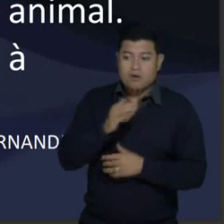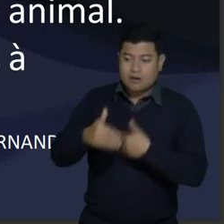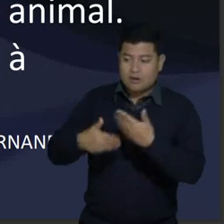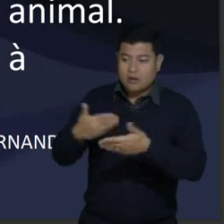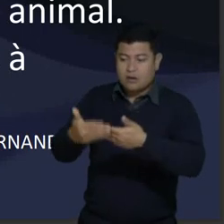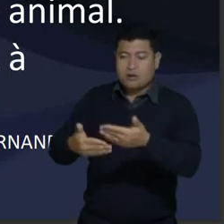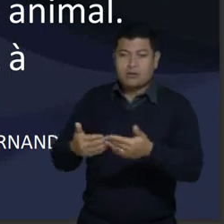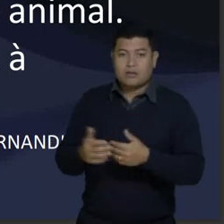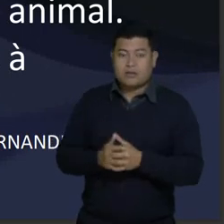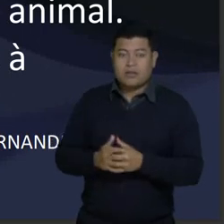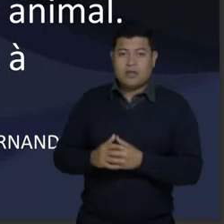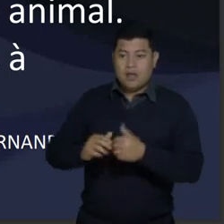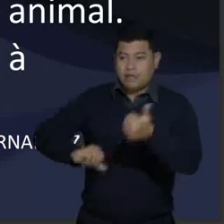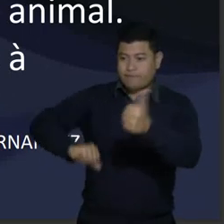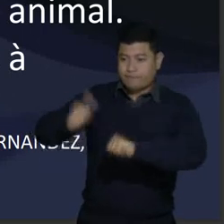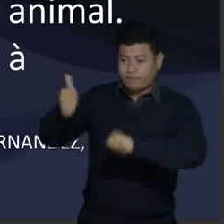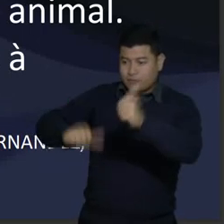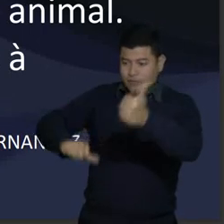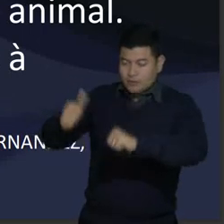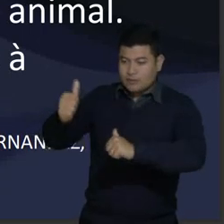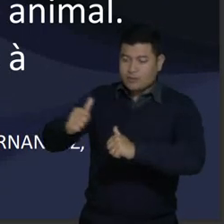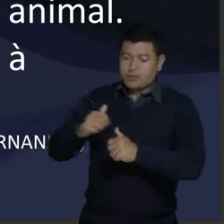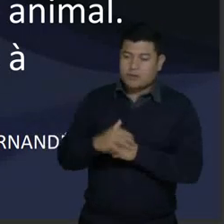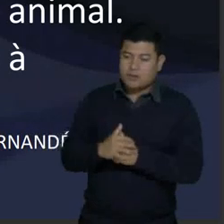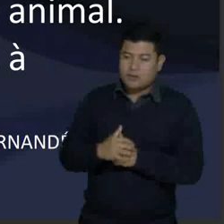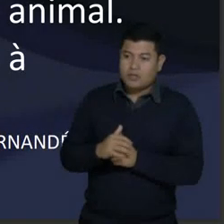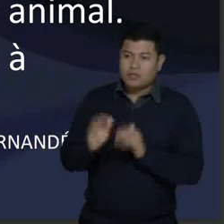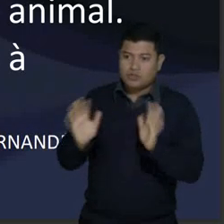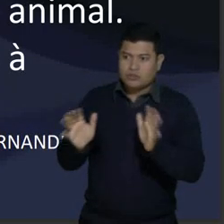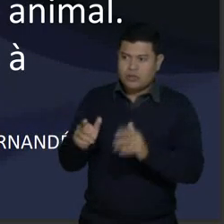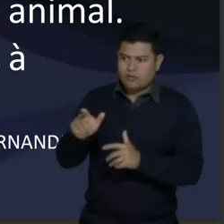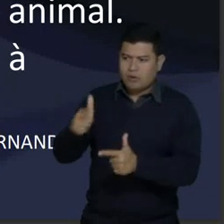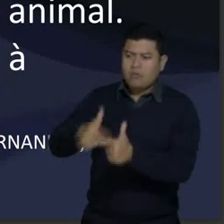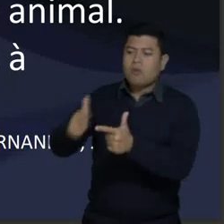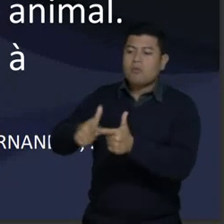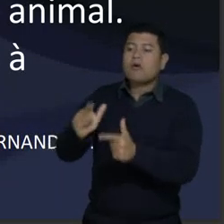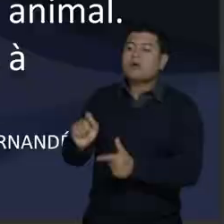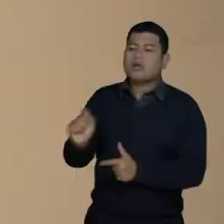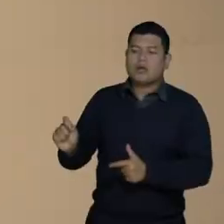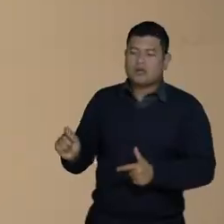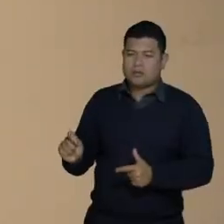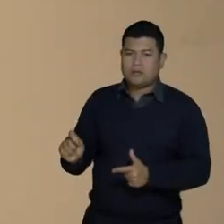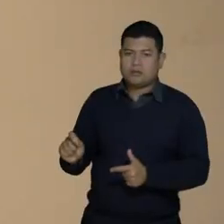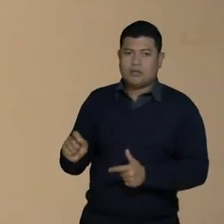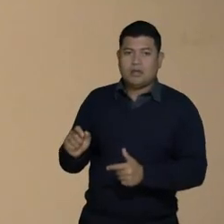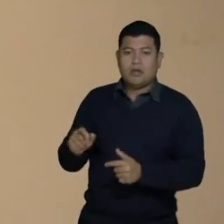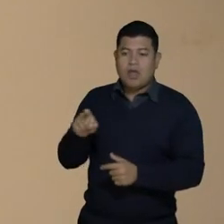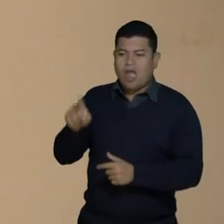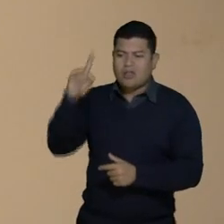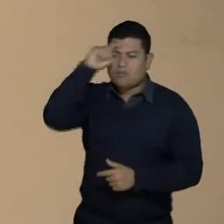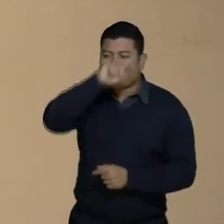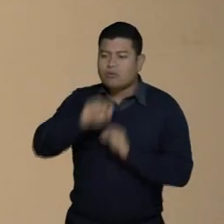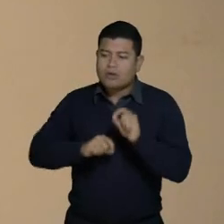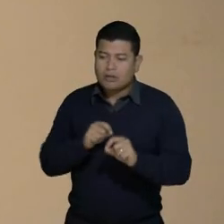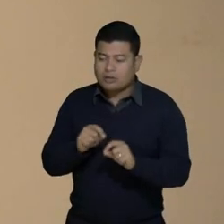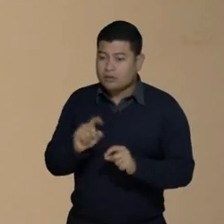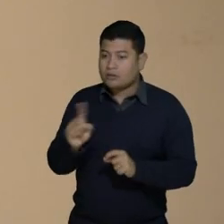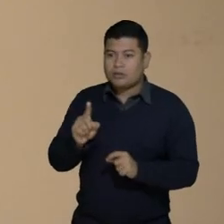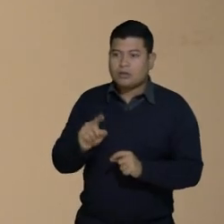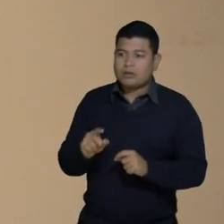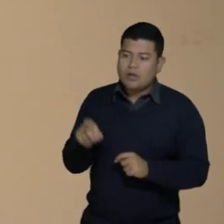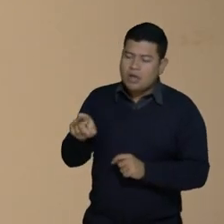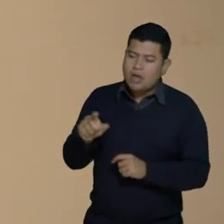avaliação a gente já vai olhar não o seu problema ou a sua dificuldade e sim a sua